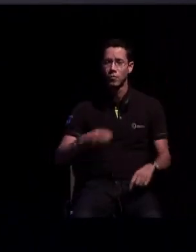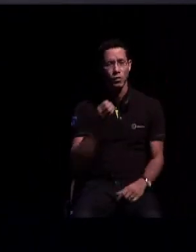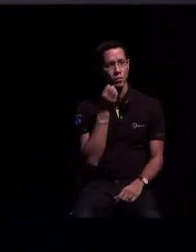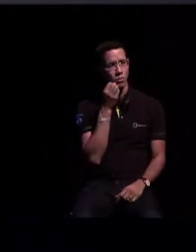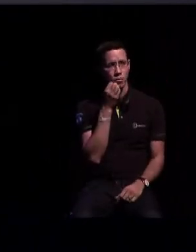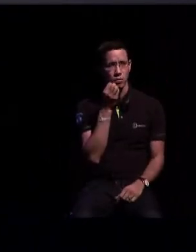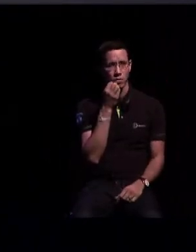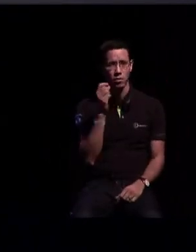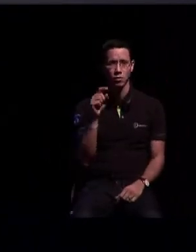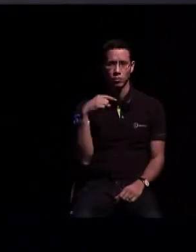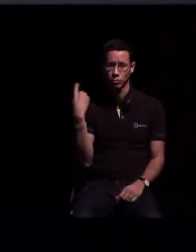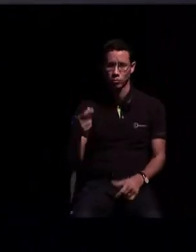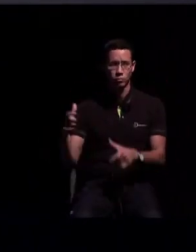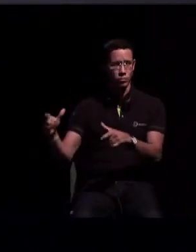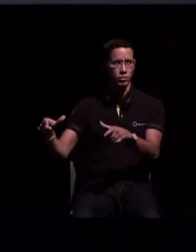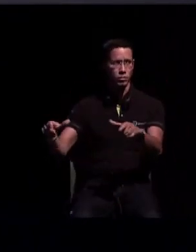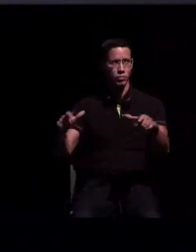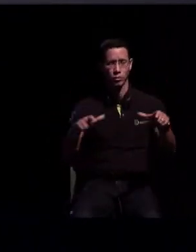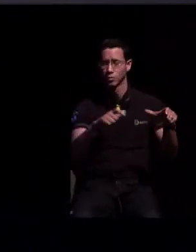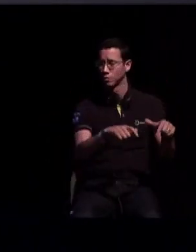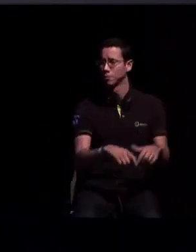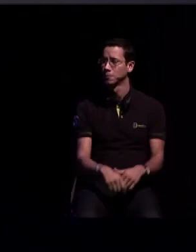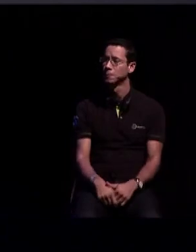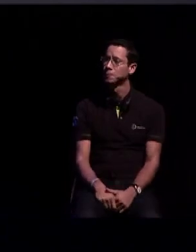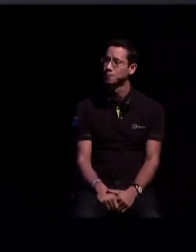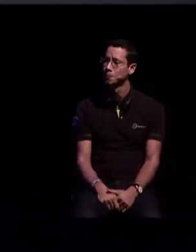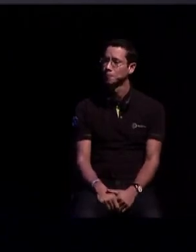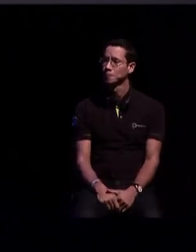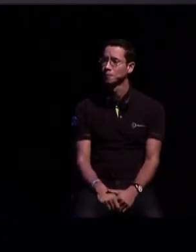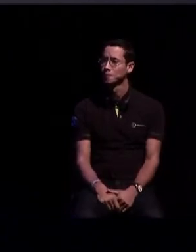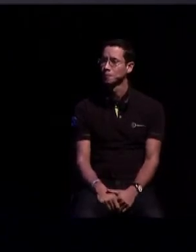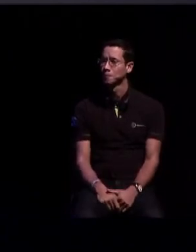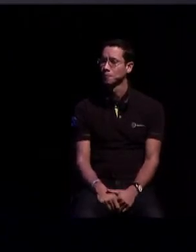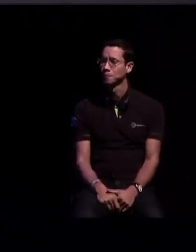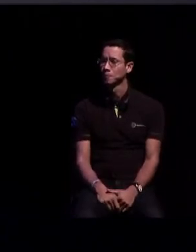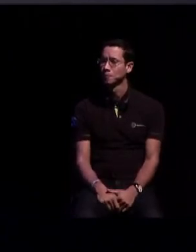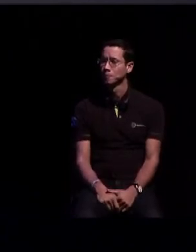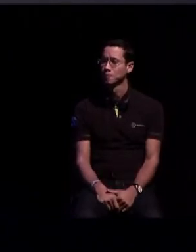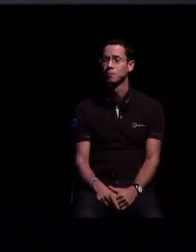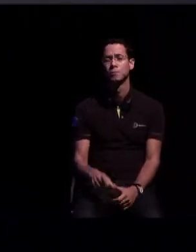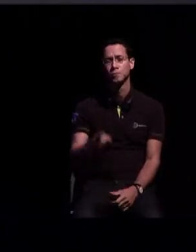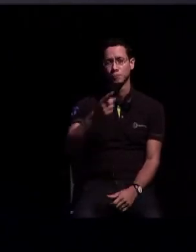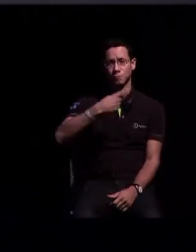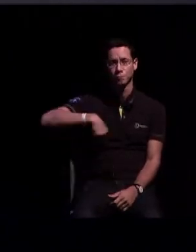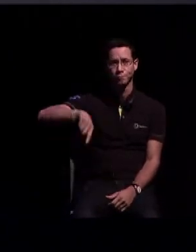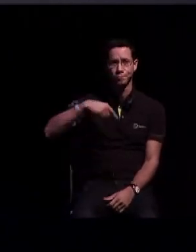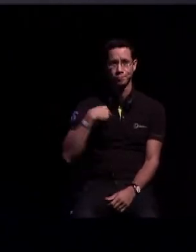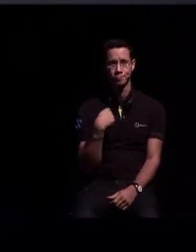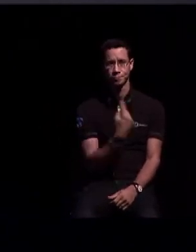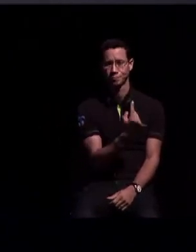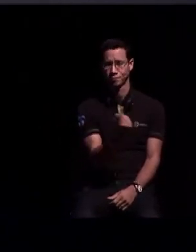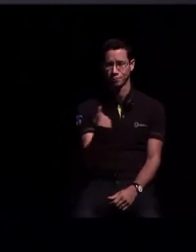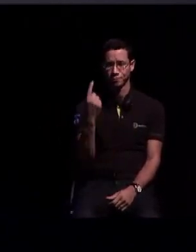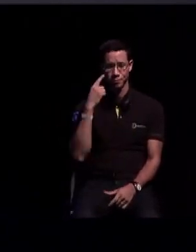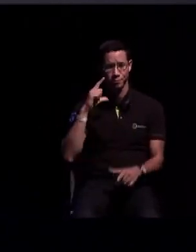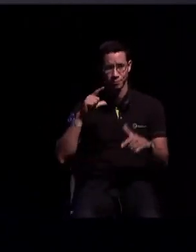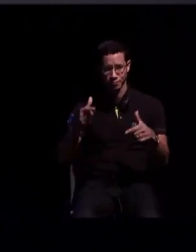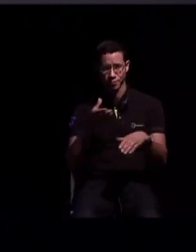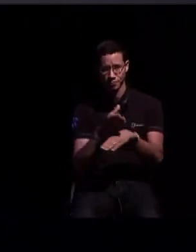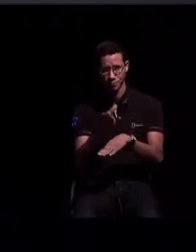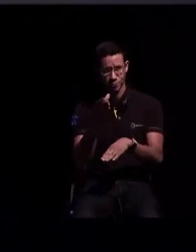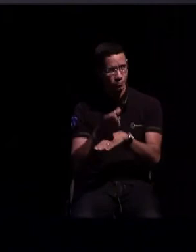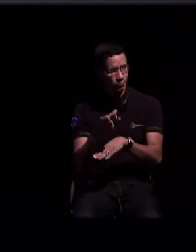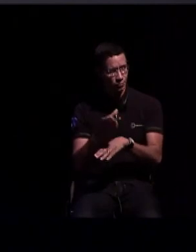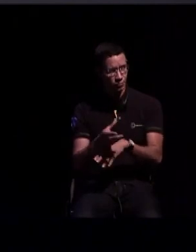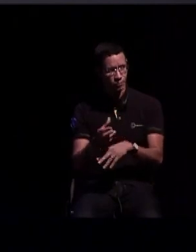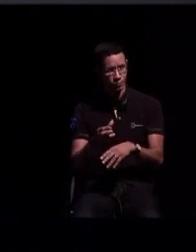oportunidade em todos os setores. Né? E eu acho que, quer dizer, e a gente, como indivíduo que atua dentro de um ramo, dentro de uma atividade